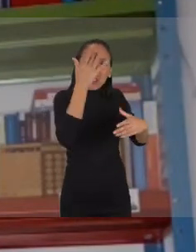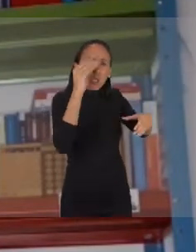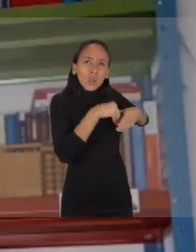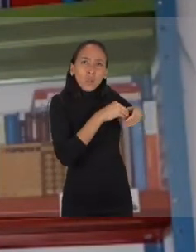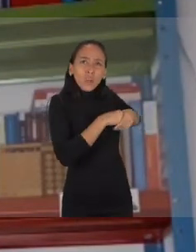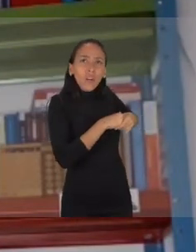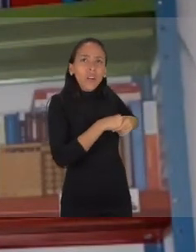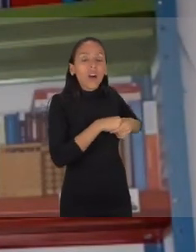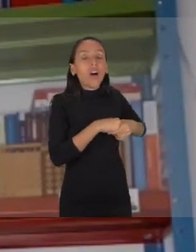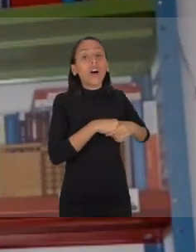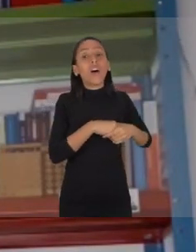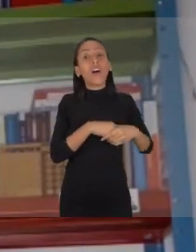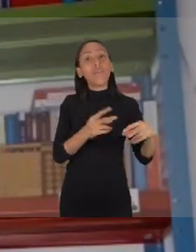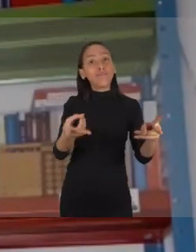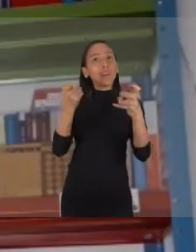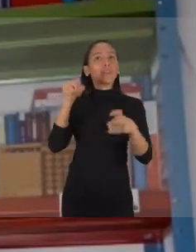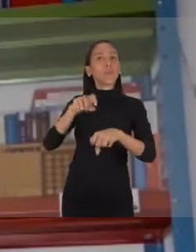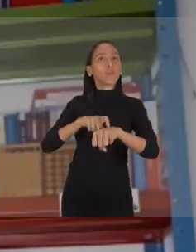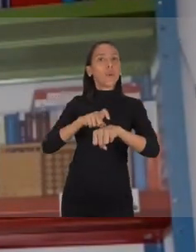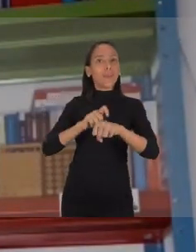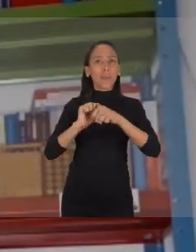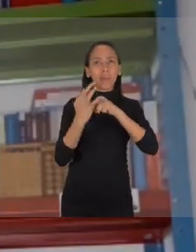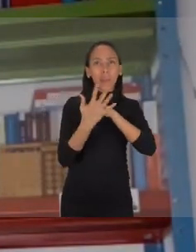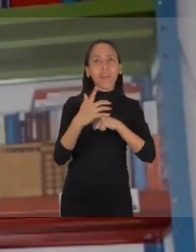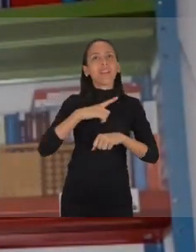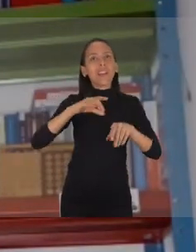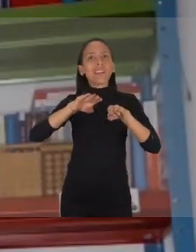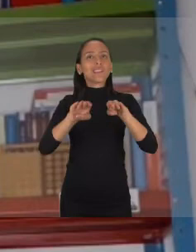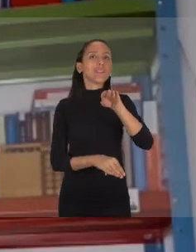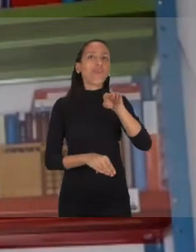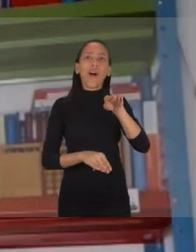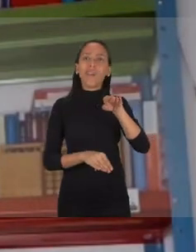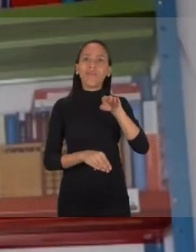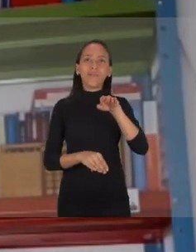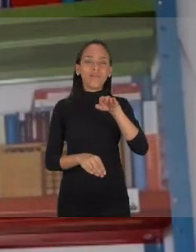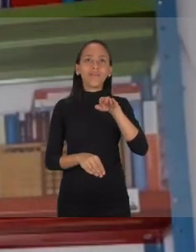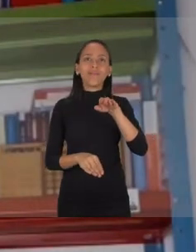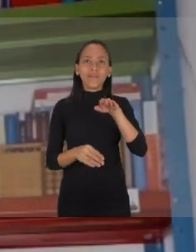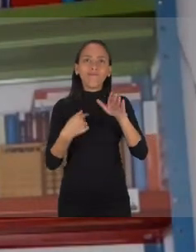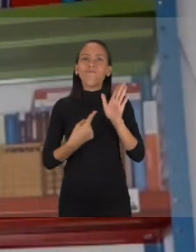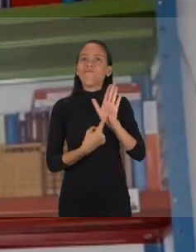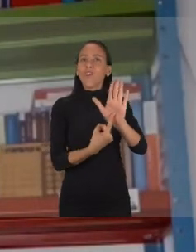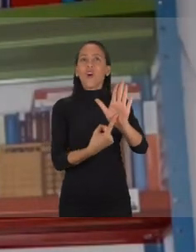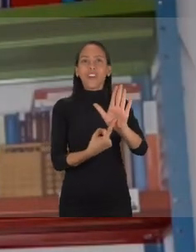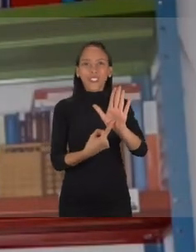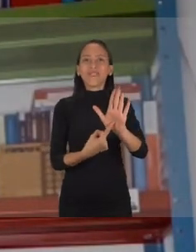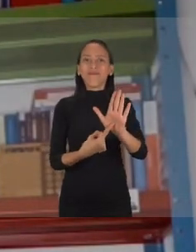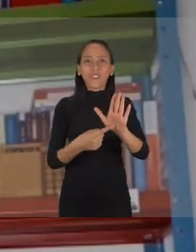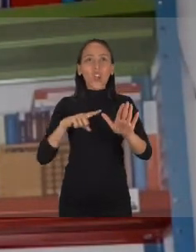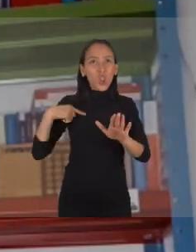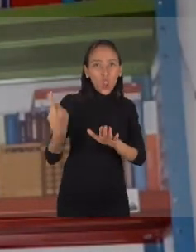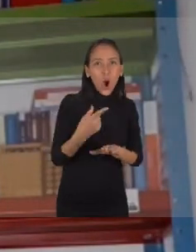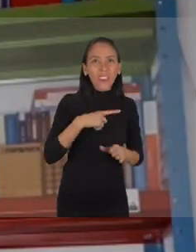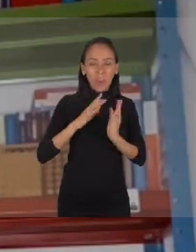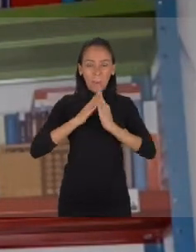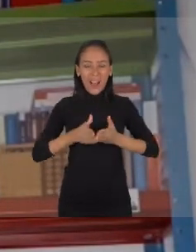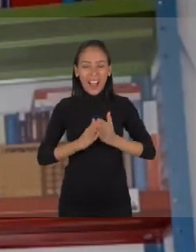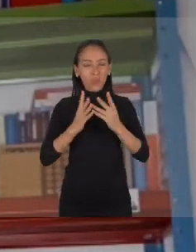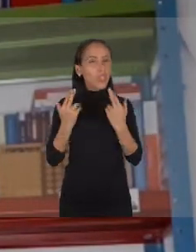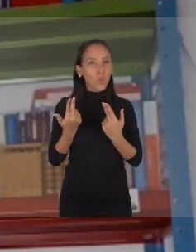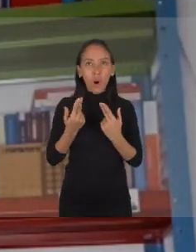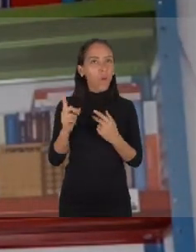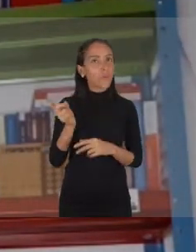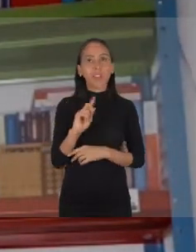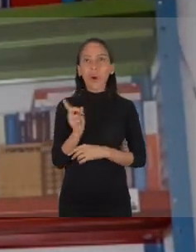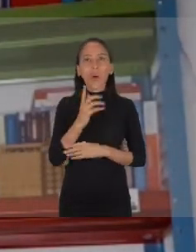pandemia tem para mostrar as desigualdades, né? Para mim, as coisas ficaram nítidas. Isso de que nós não estamos, a gente pode estar na mesma situação,